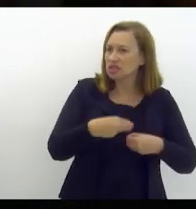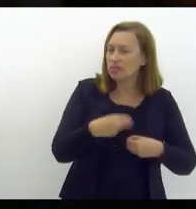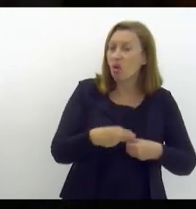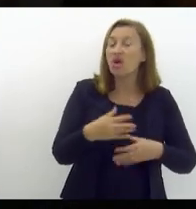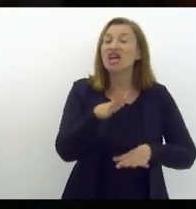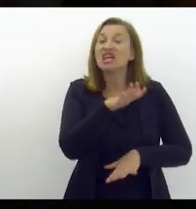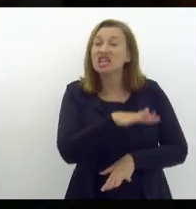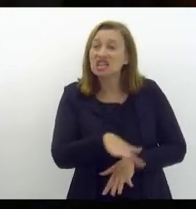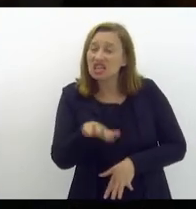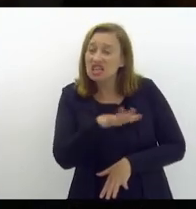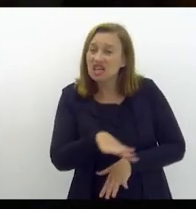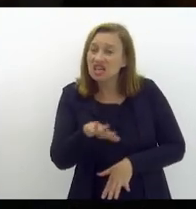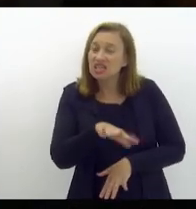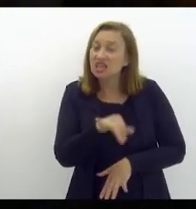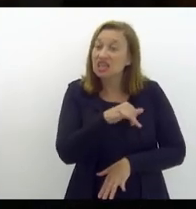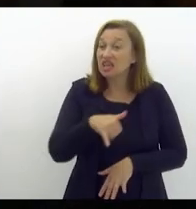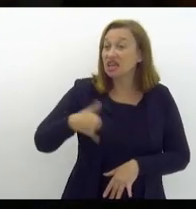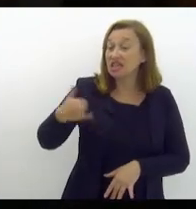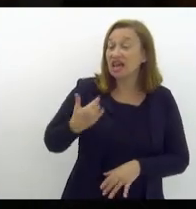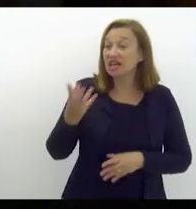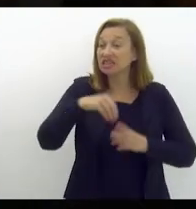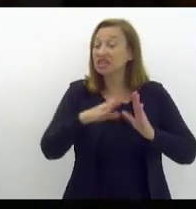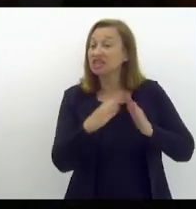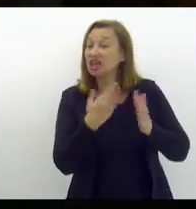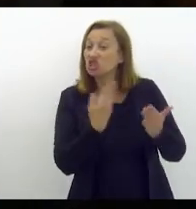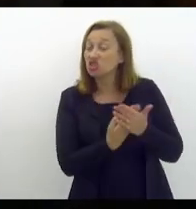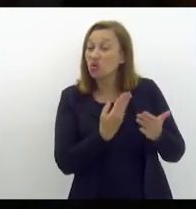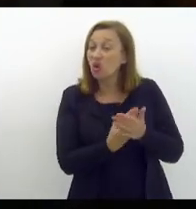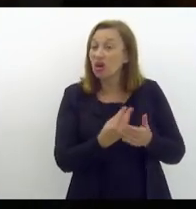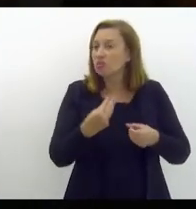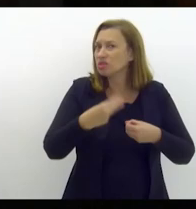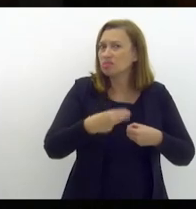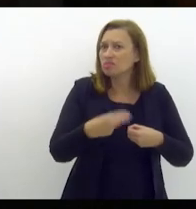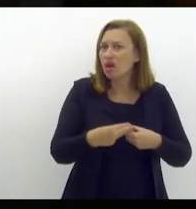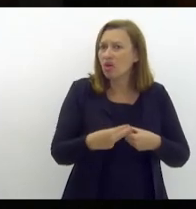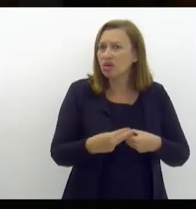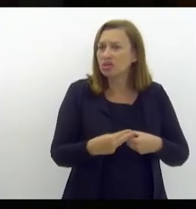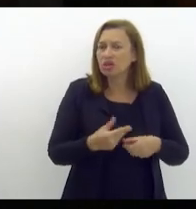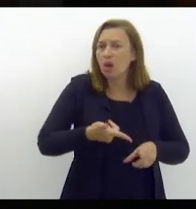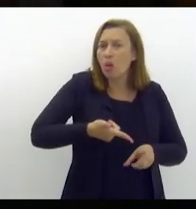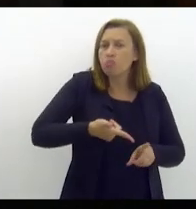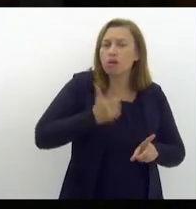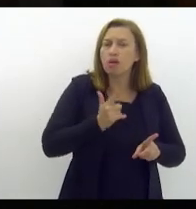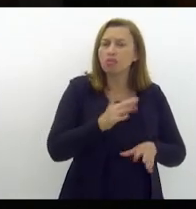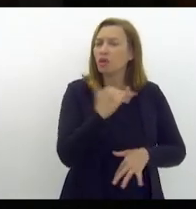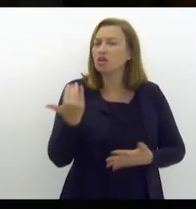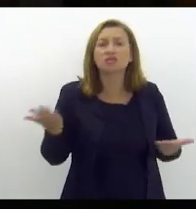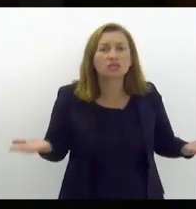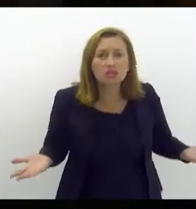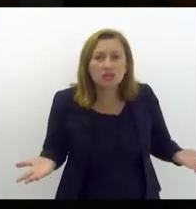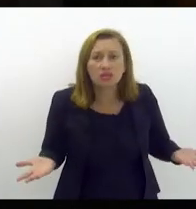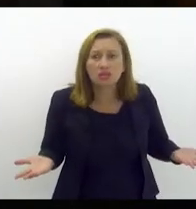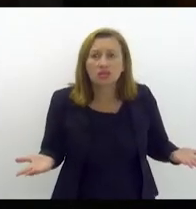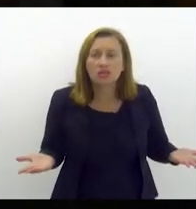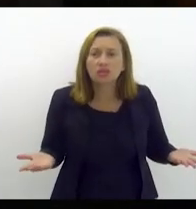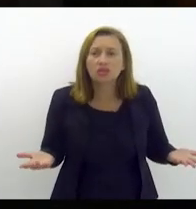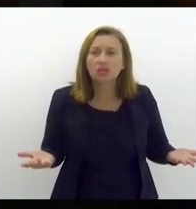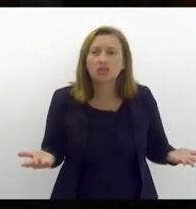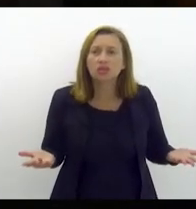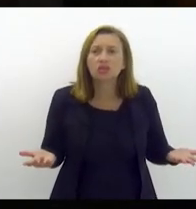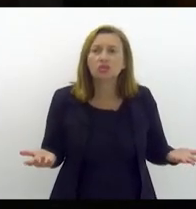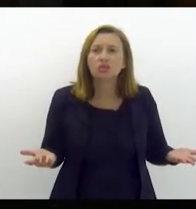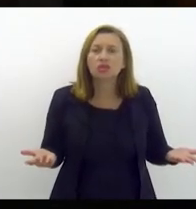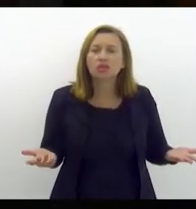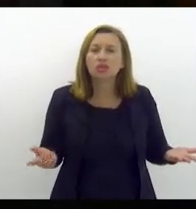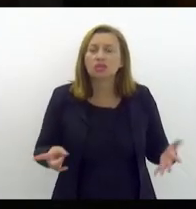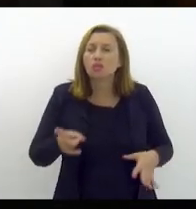crianças que estão em idade escolar nas escolas municipais, sejam baleadas. É sobre isso, é uma